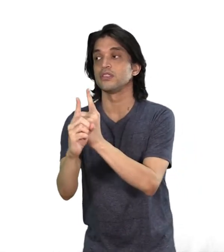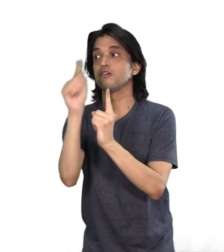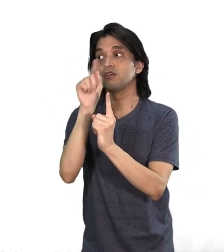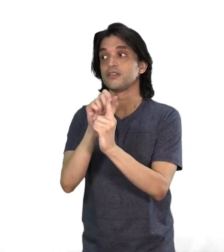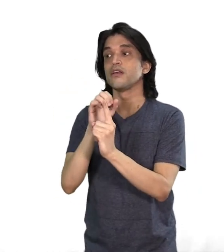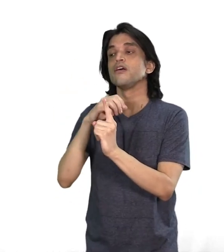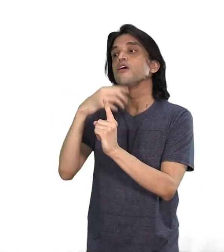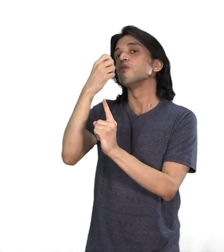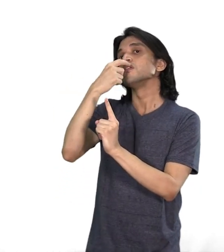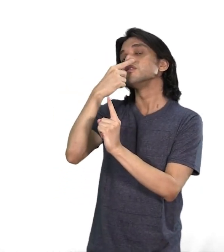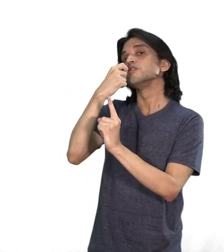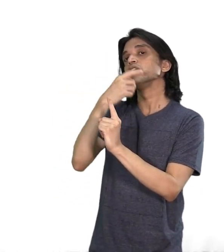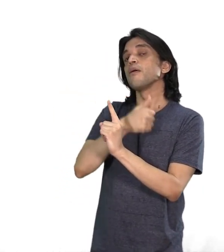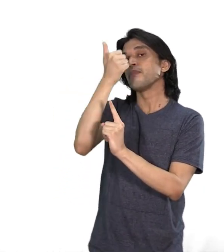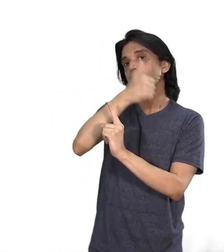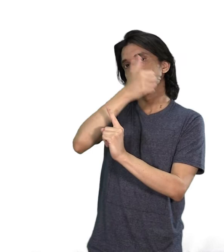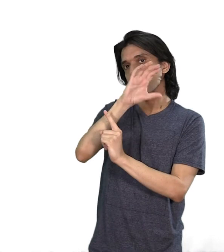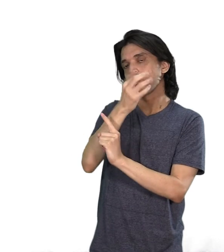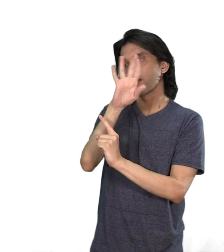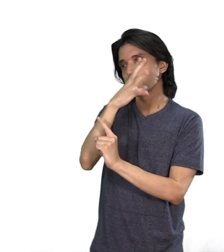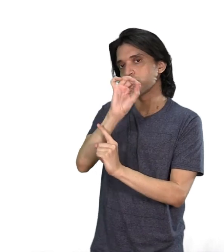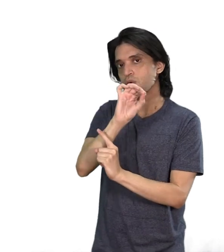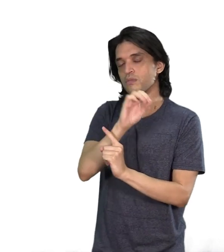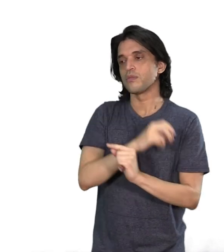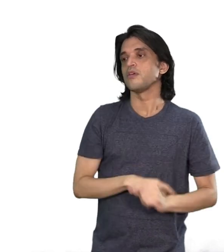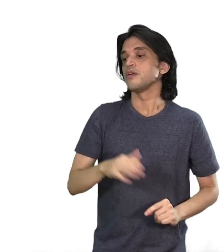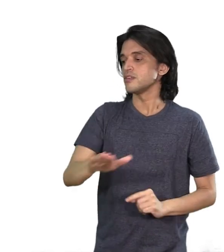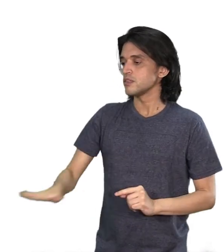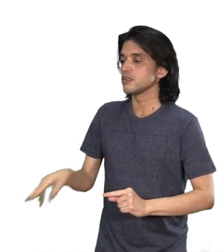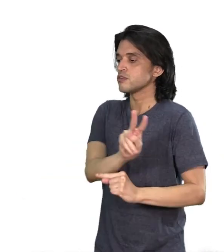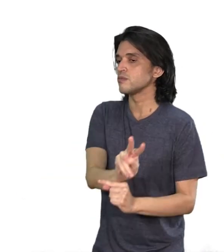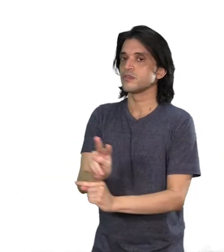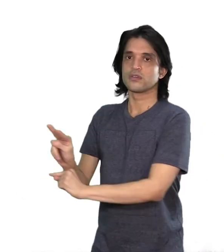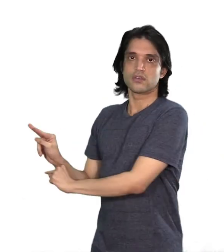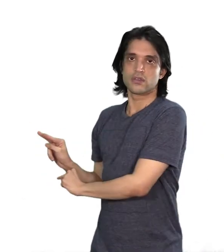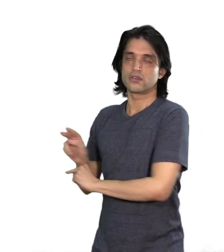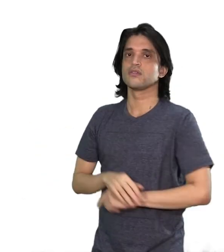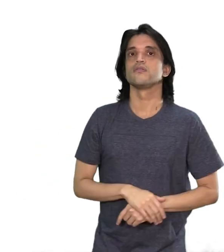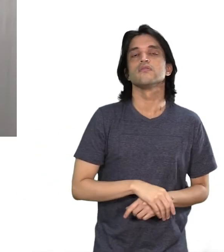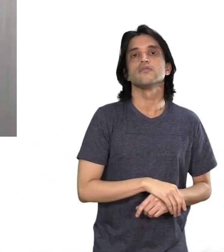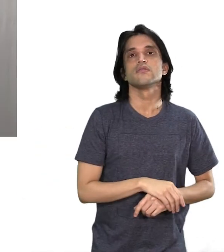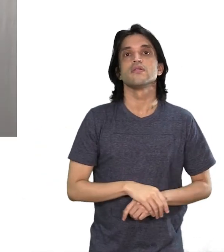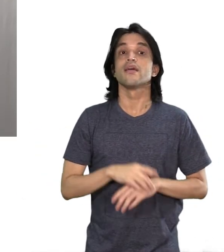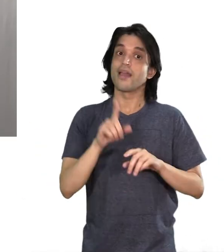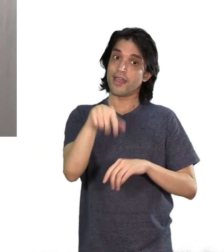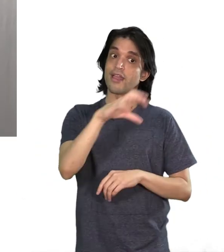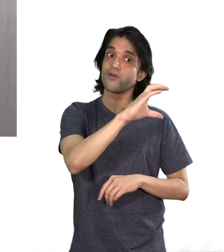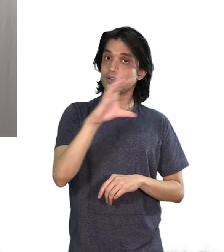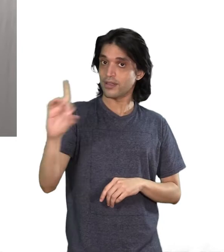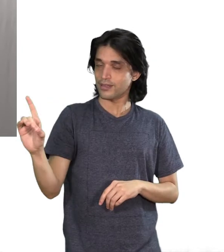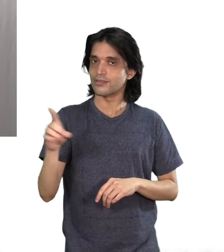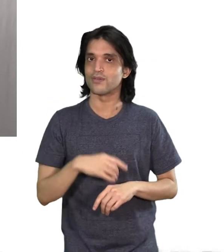crianças, segunda oração. Trata-se de um período composto por coordenação. Vamos